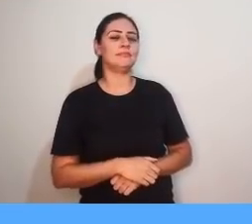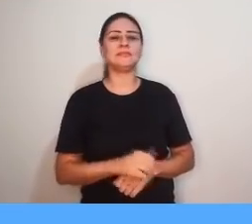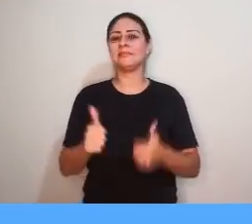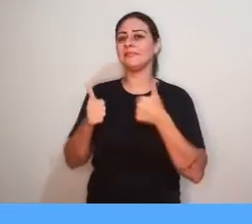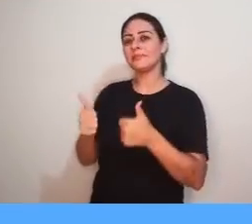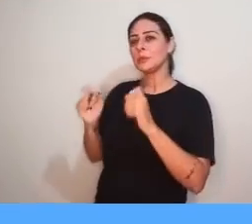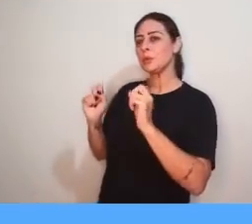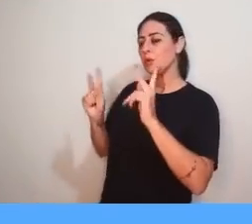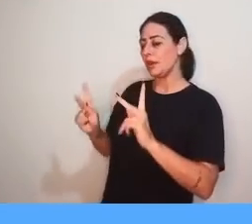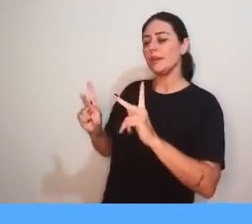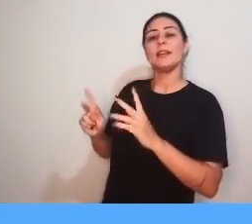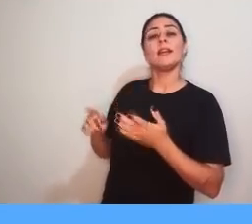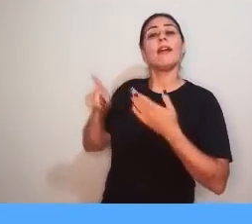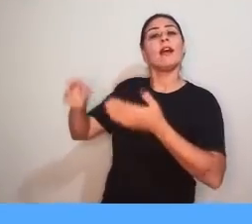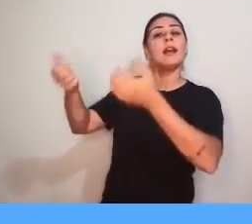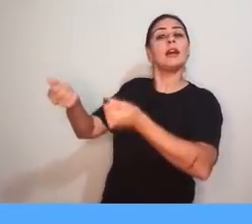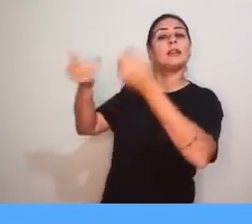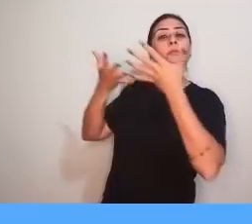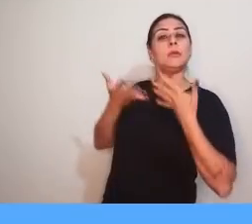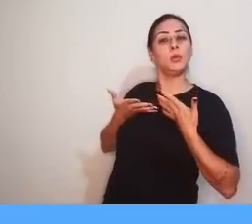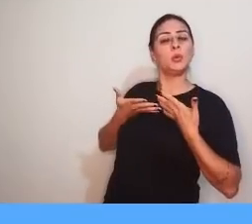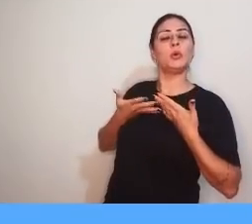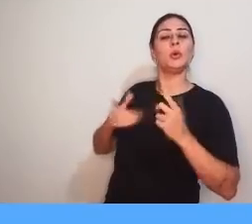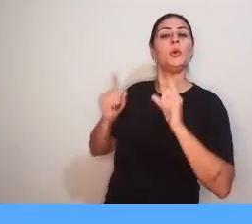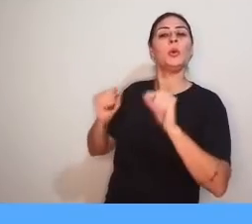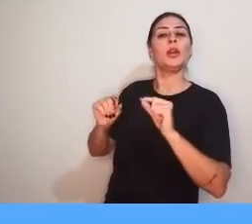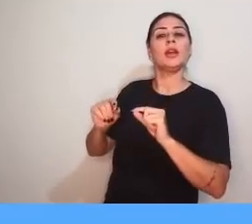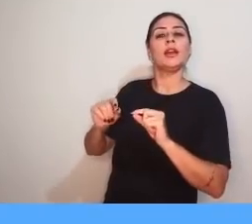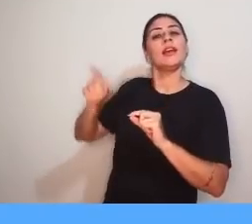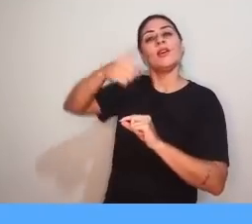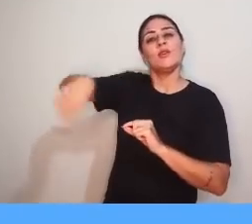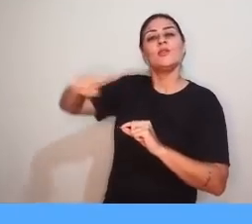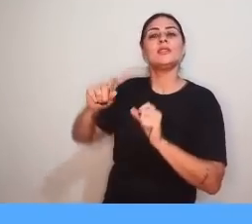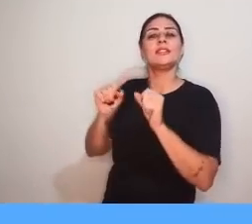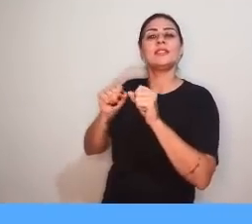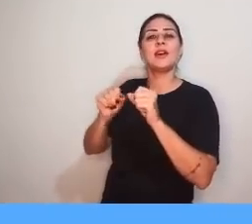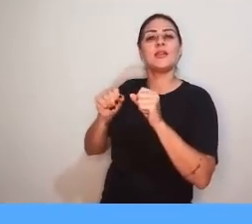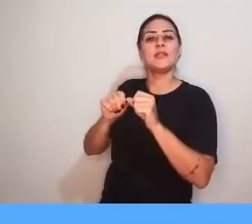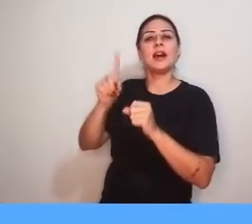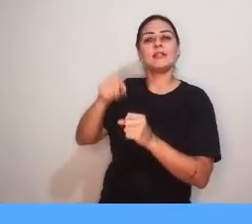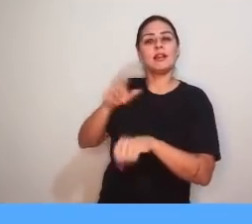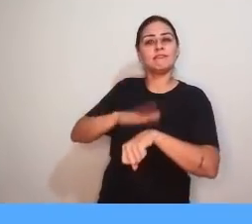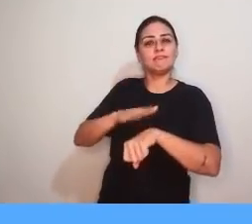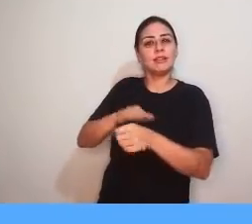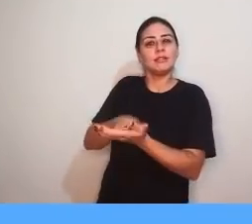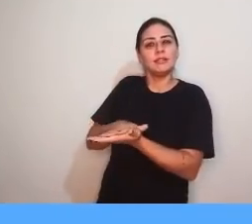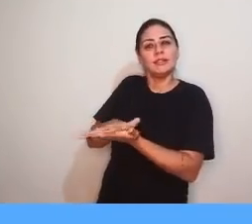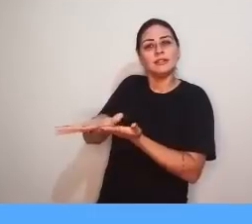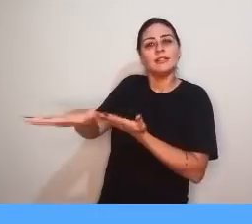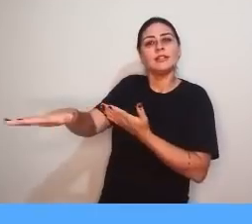ela comentava sobre vocês fazem a impressão de orientações que são mandadas para as